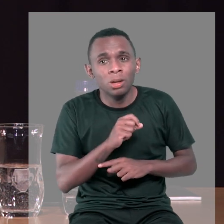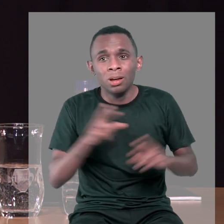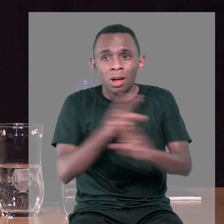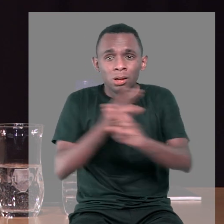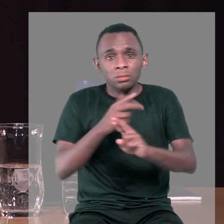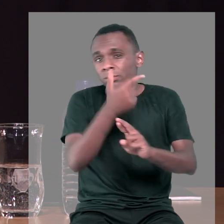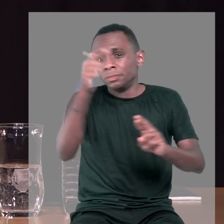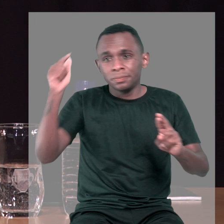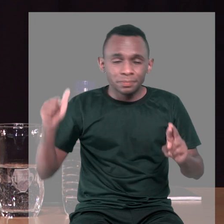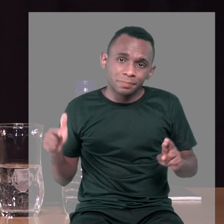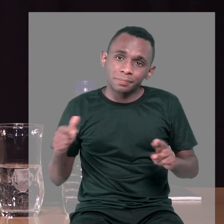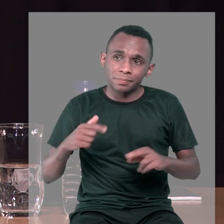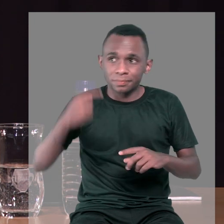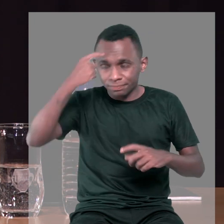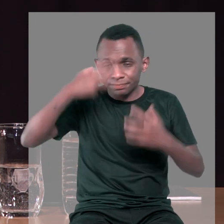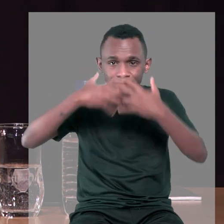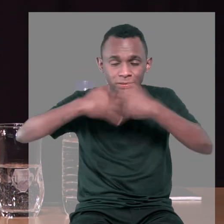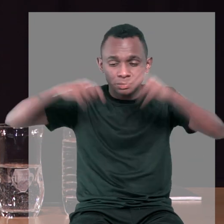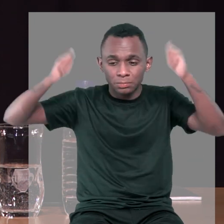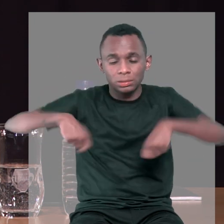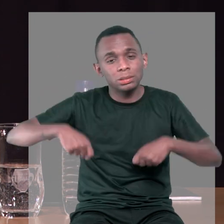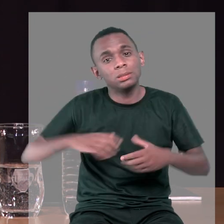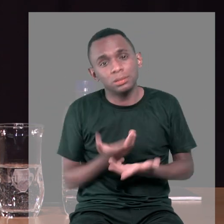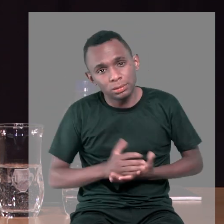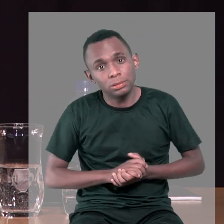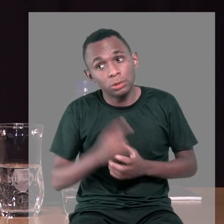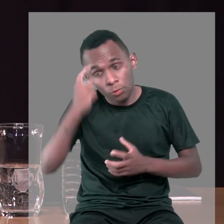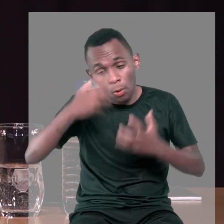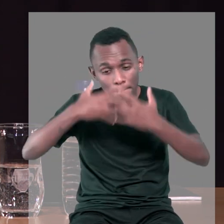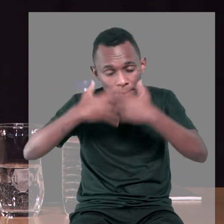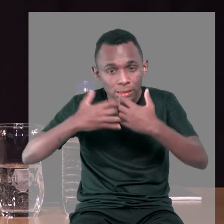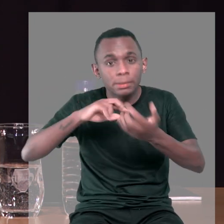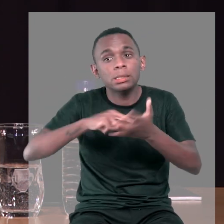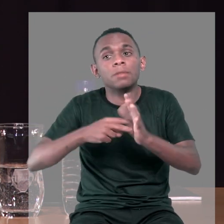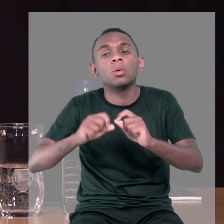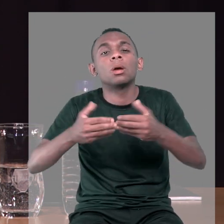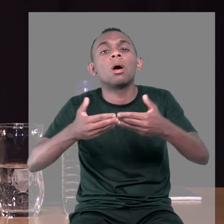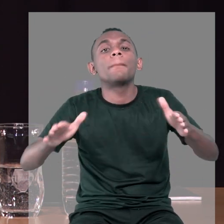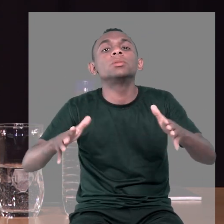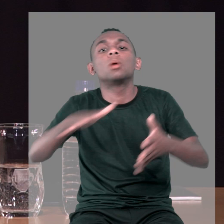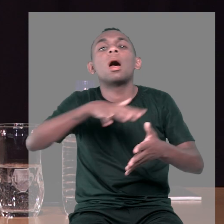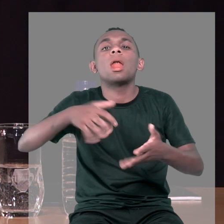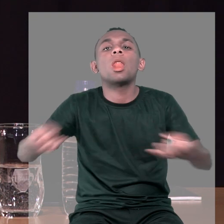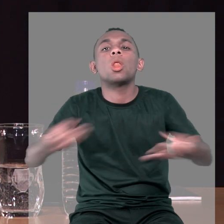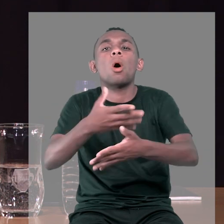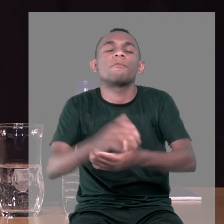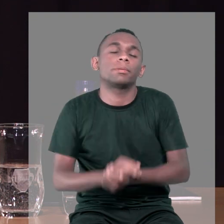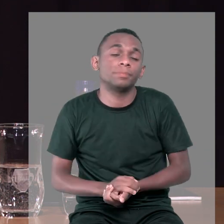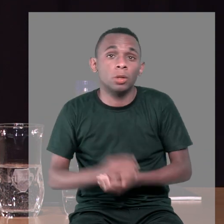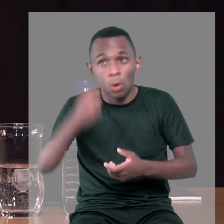significa também assumir a individualidade, assumir a particularidade, assumir a especificidade e